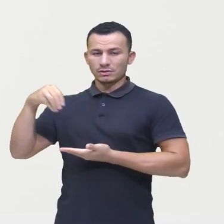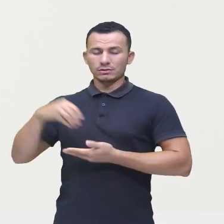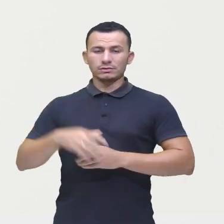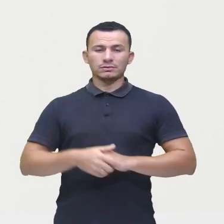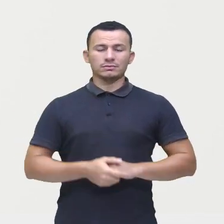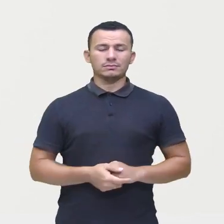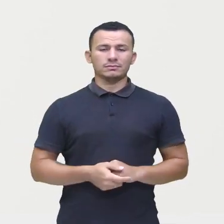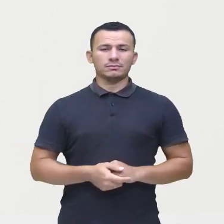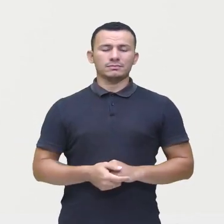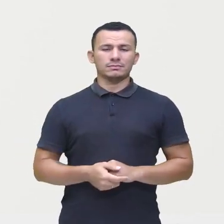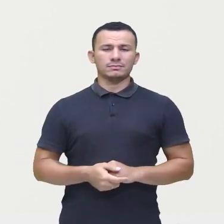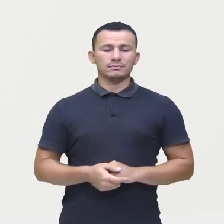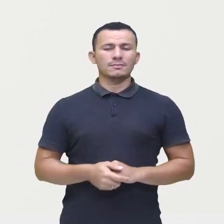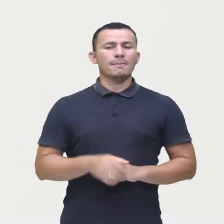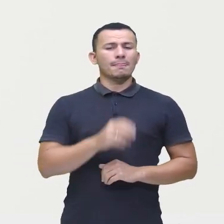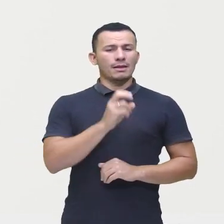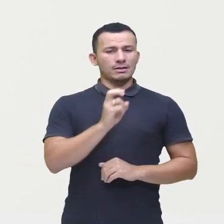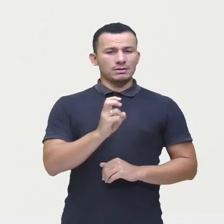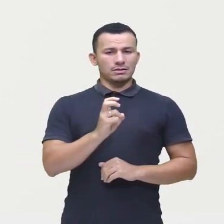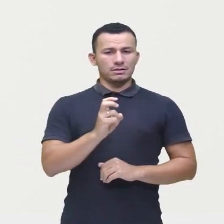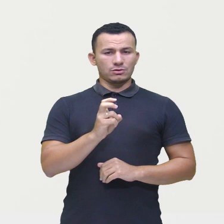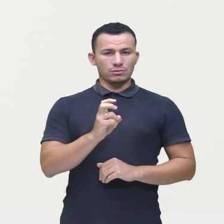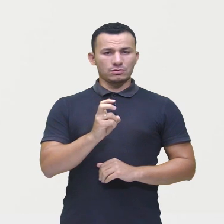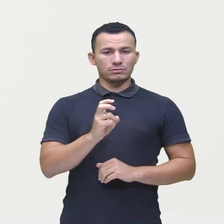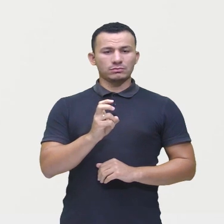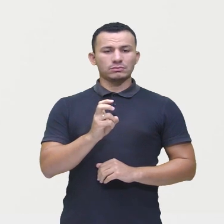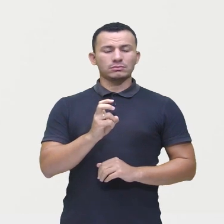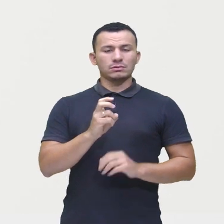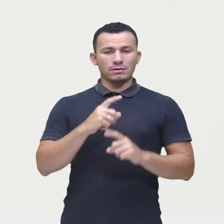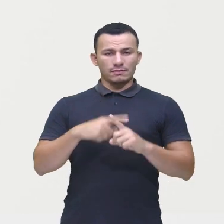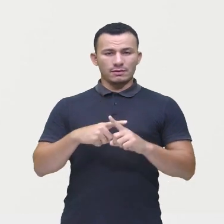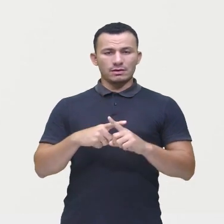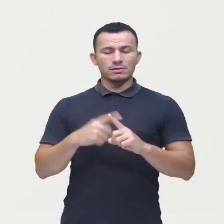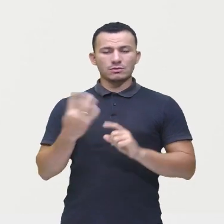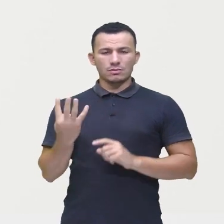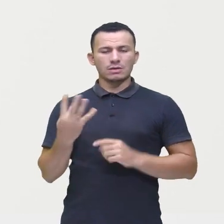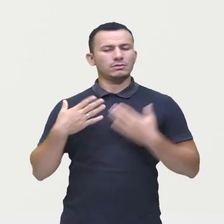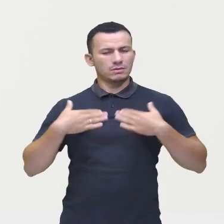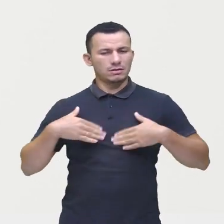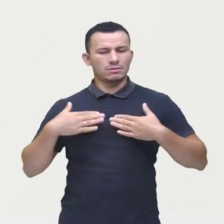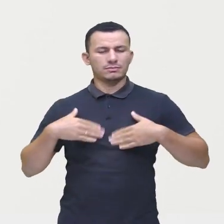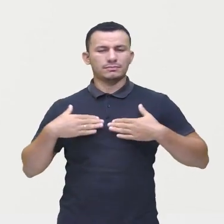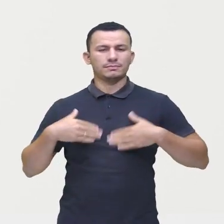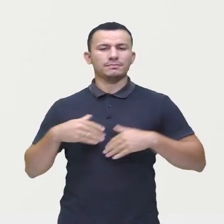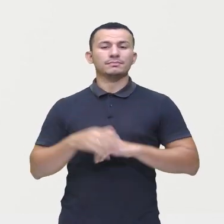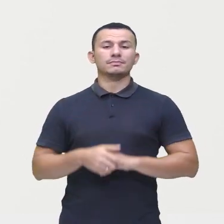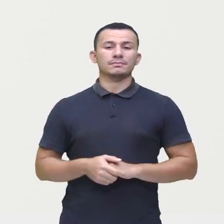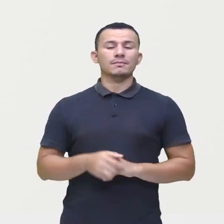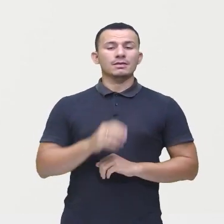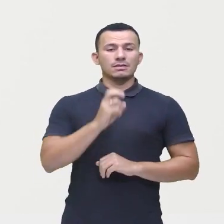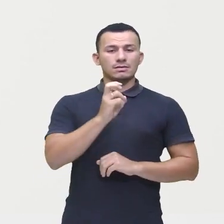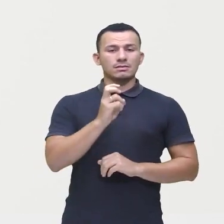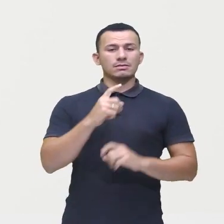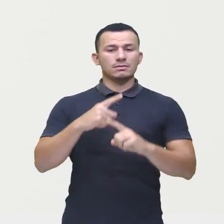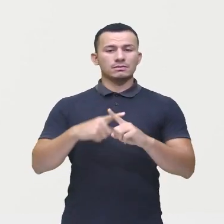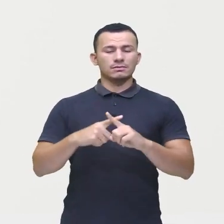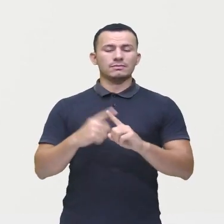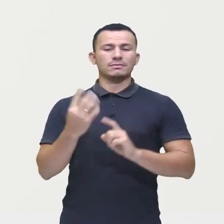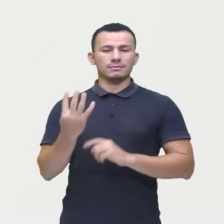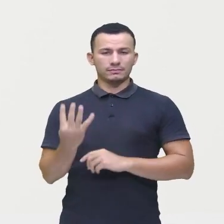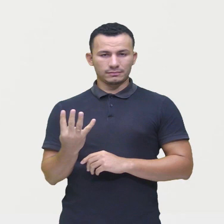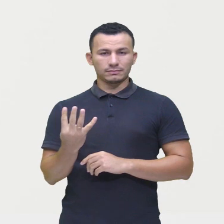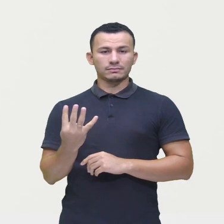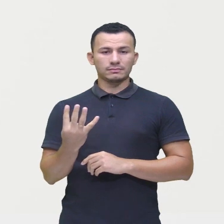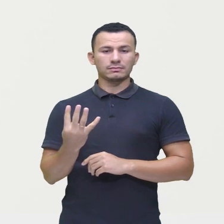Bem devagar. 5 vezes 4. Vamos começar aqui a nossa conta. Ok? Então, vamos multiplicar 5 vezes 4. 5